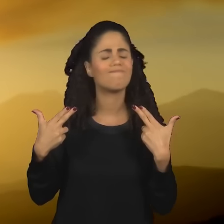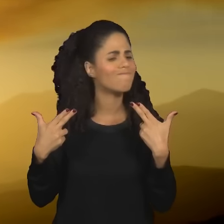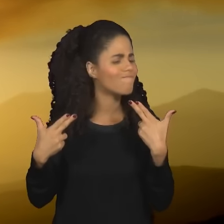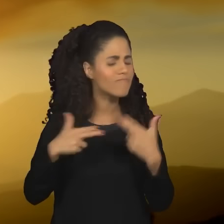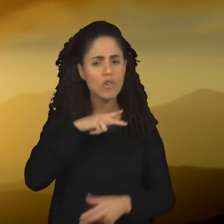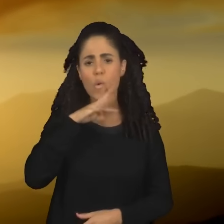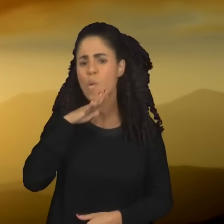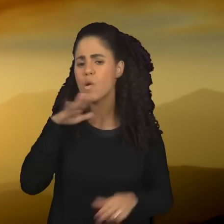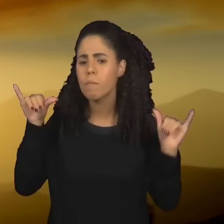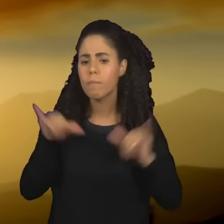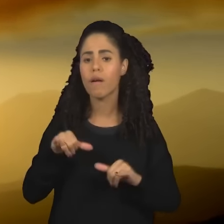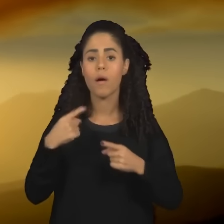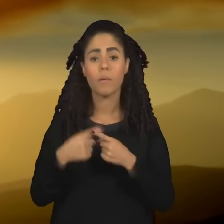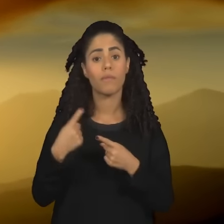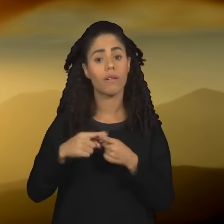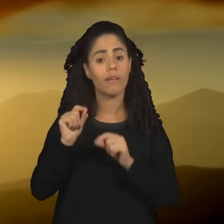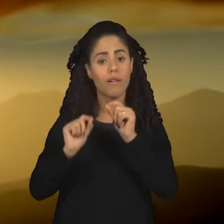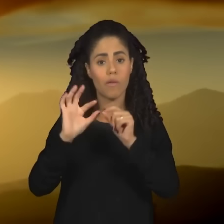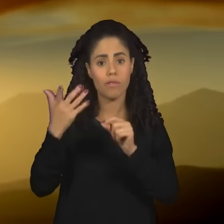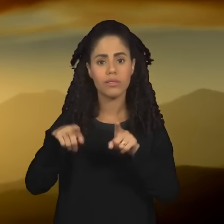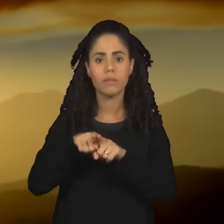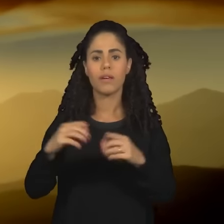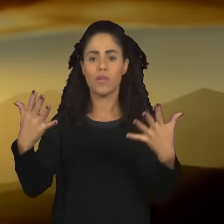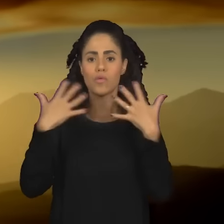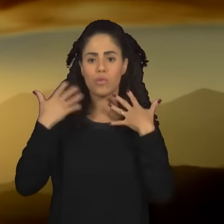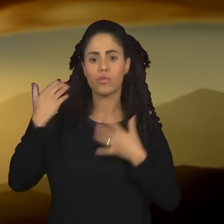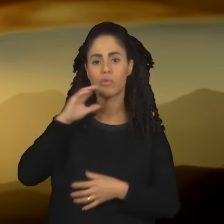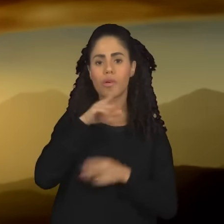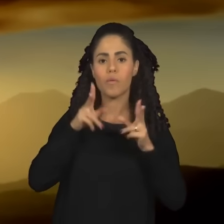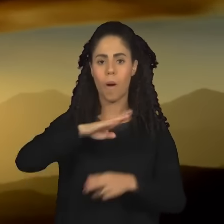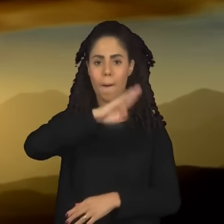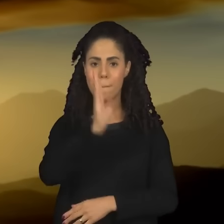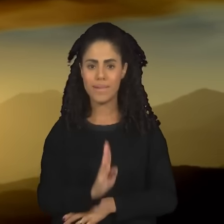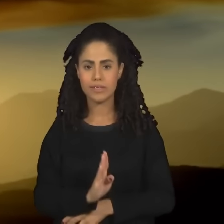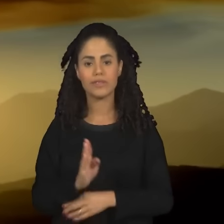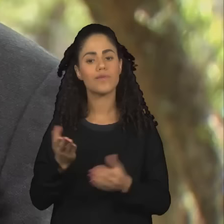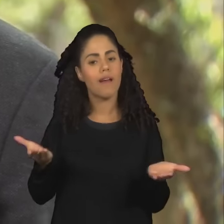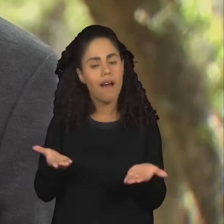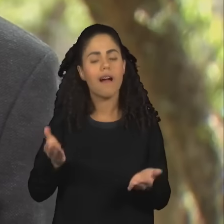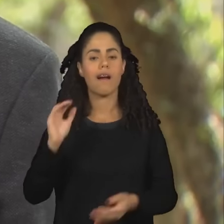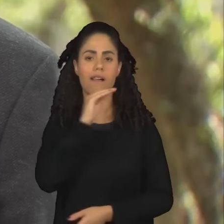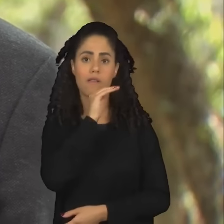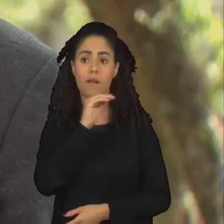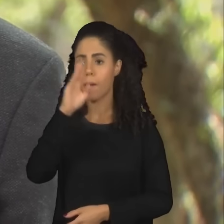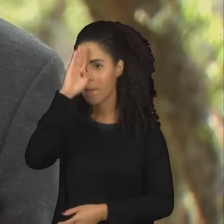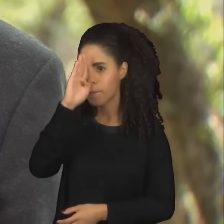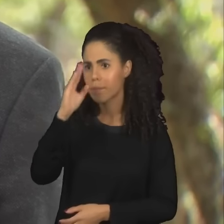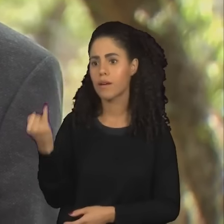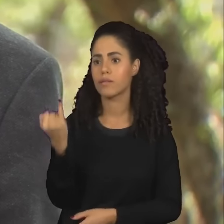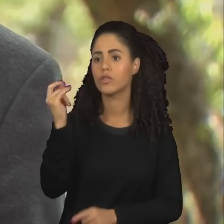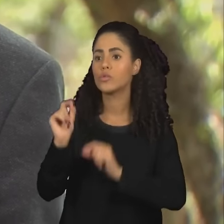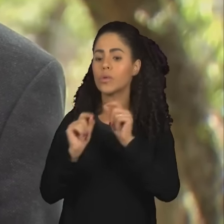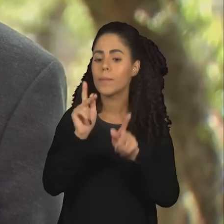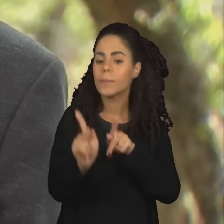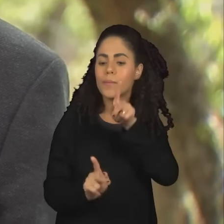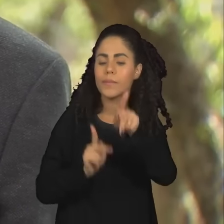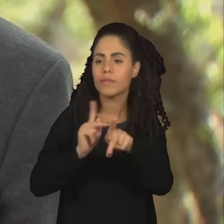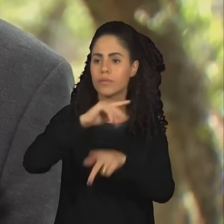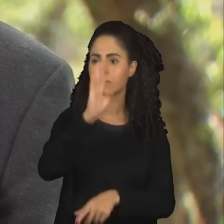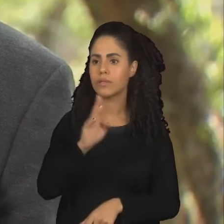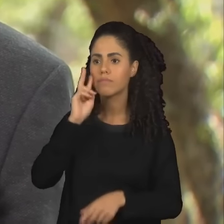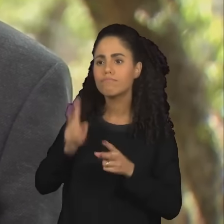especialmente para países de clima tropical, como o Brasil. É importante para a população brasileira perceber que o Brasil